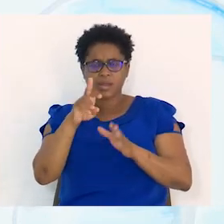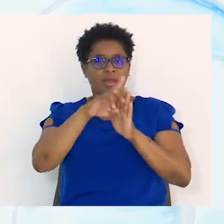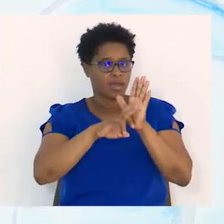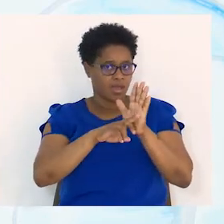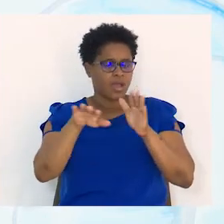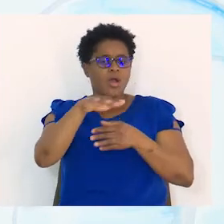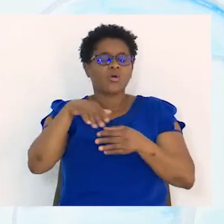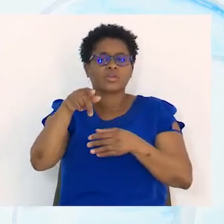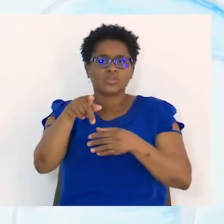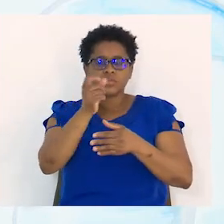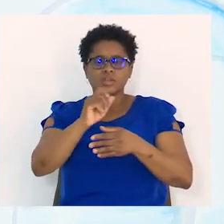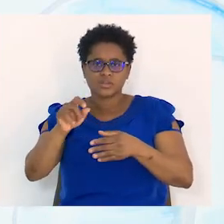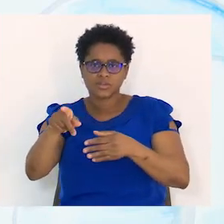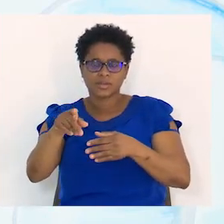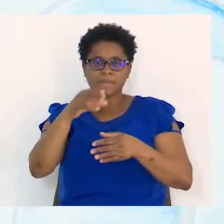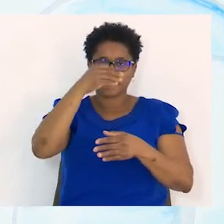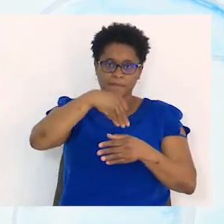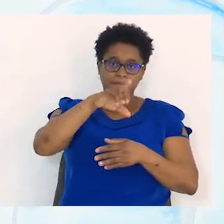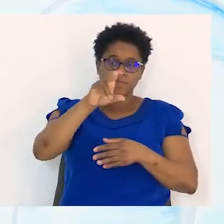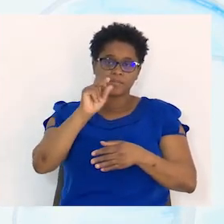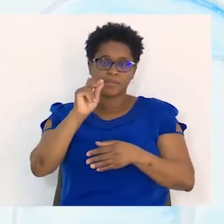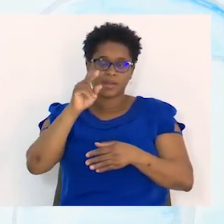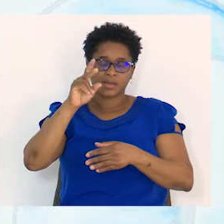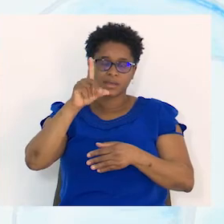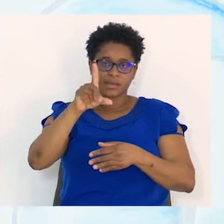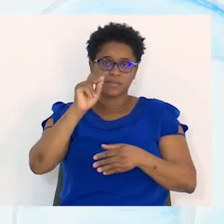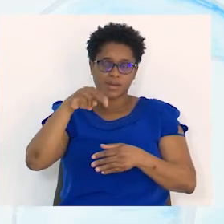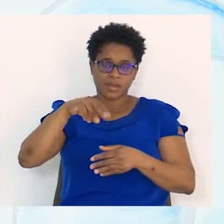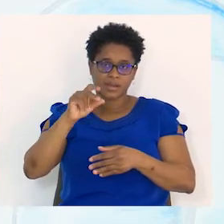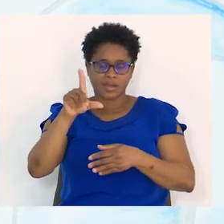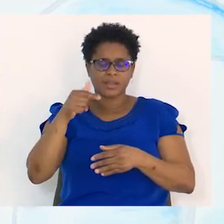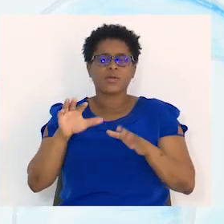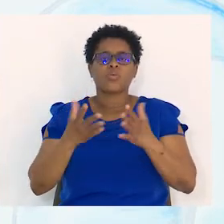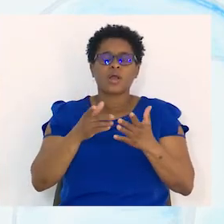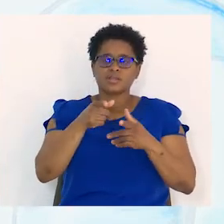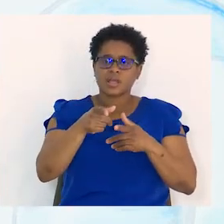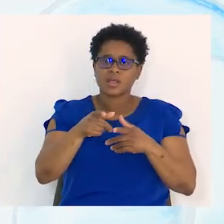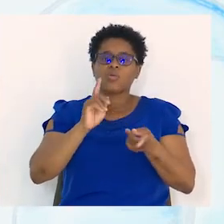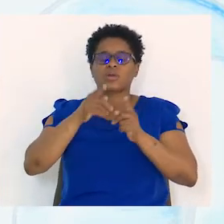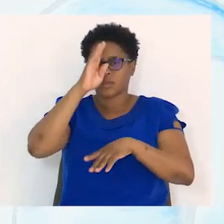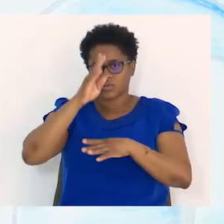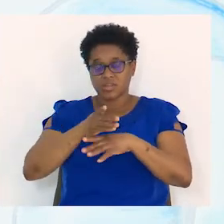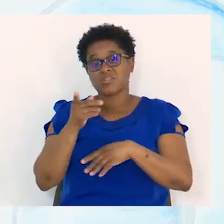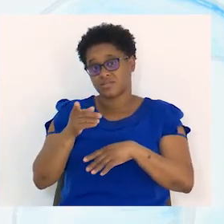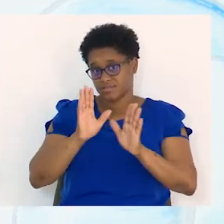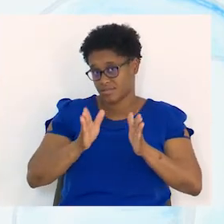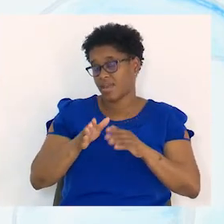mexer? Planalto. Qual é o processo que está lá e o que é que acontece? Isso a gente já